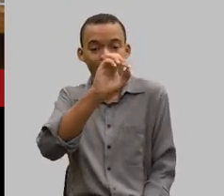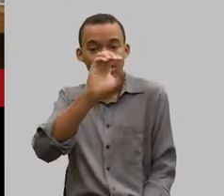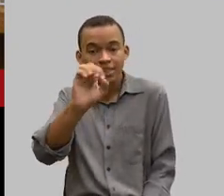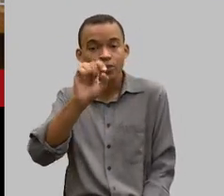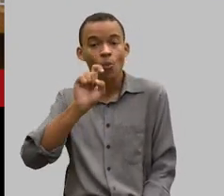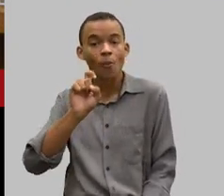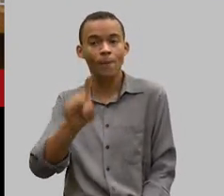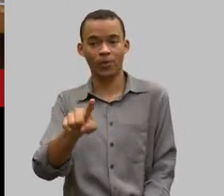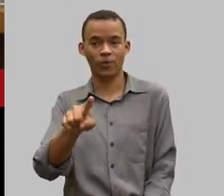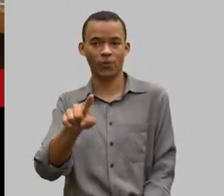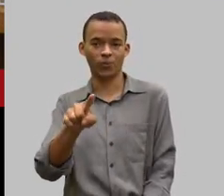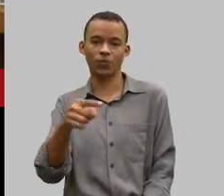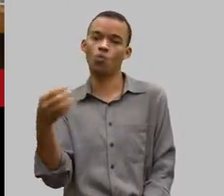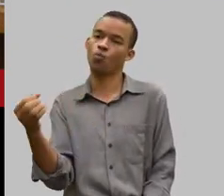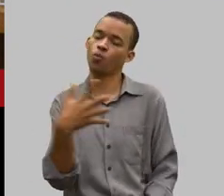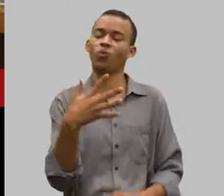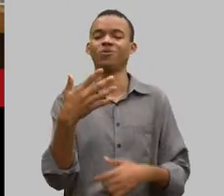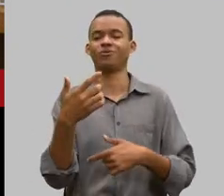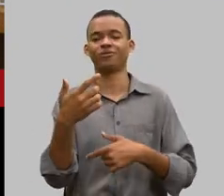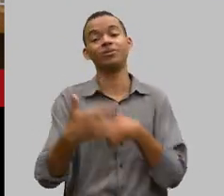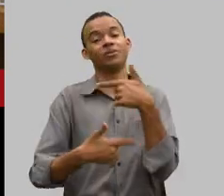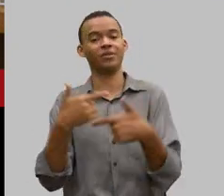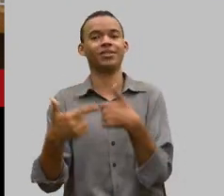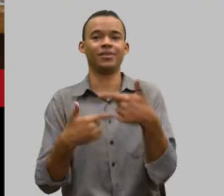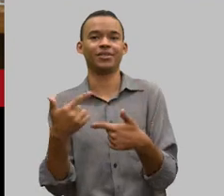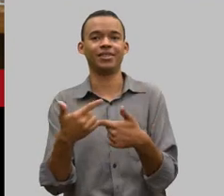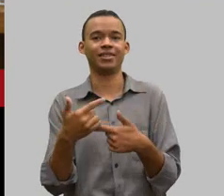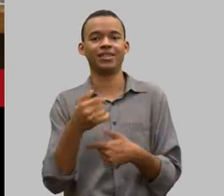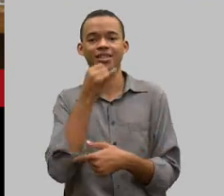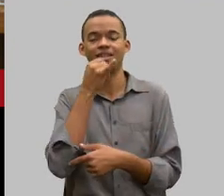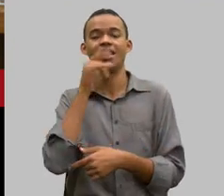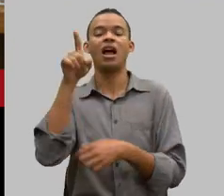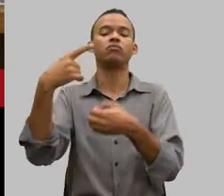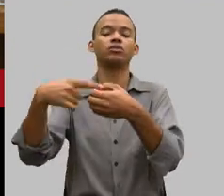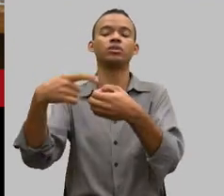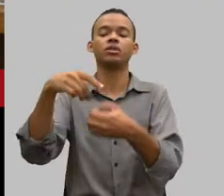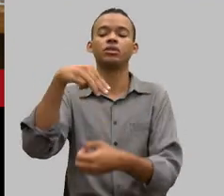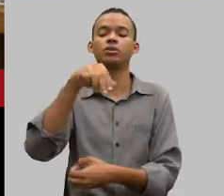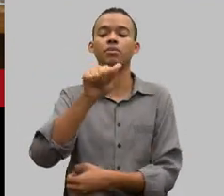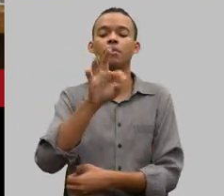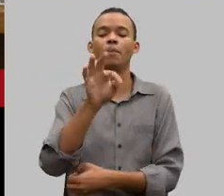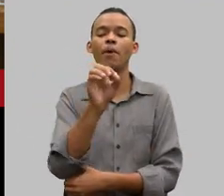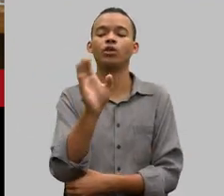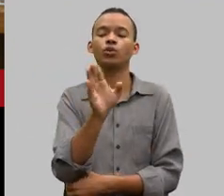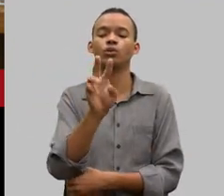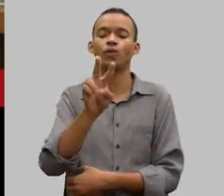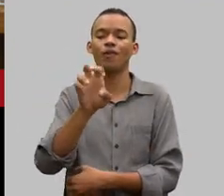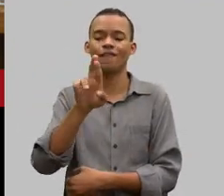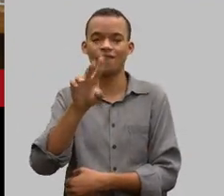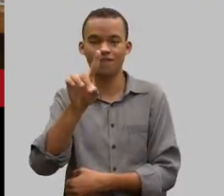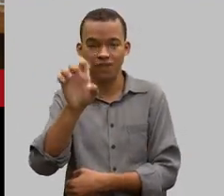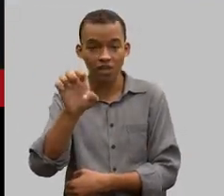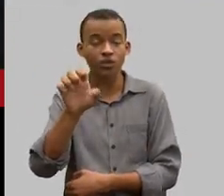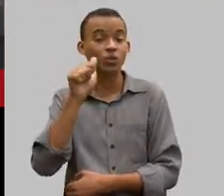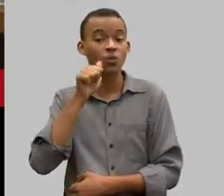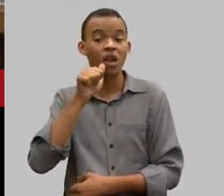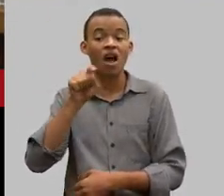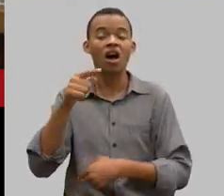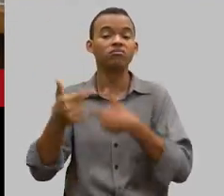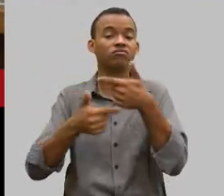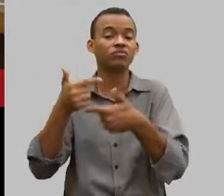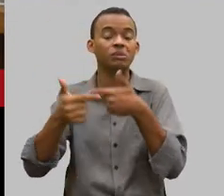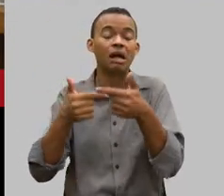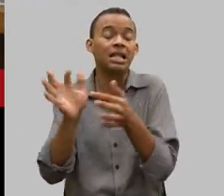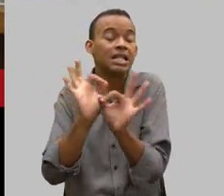contas a Dona Maria lá de mato verde no norte de Minas que não tinha emprego passou a ter emprego